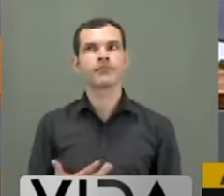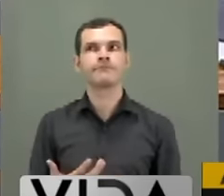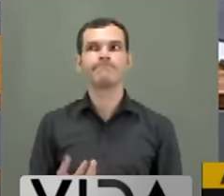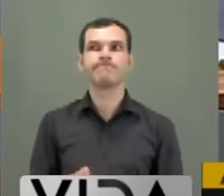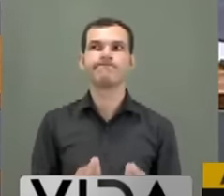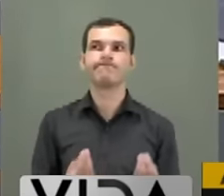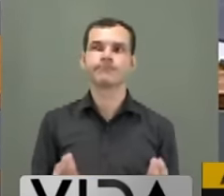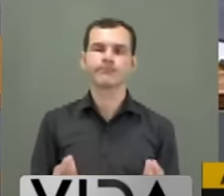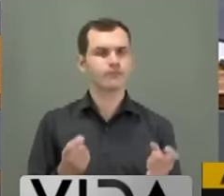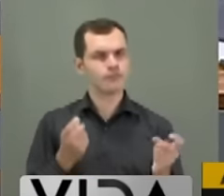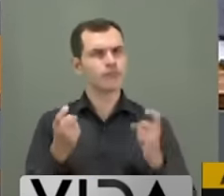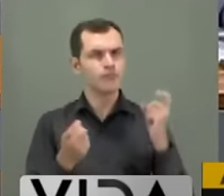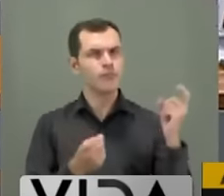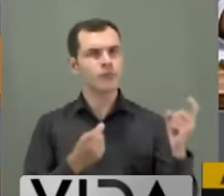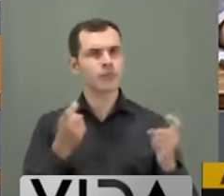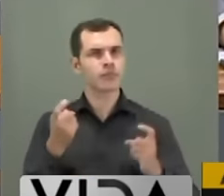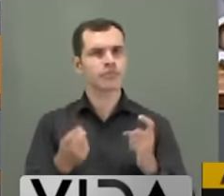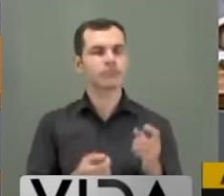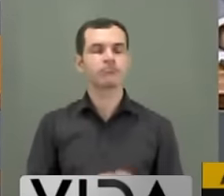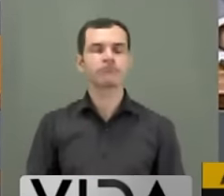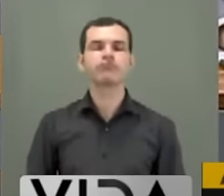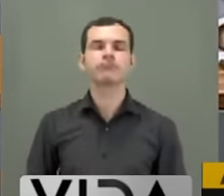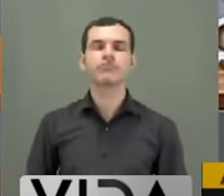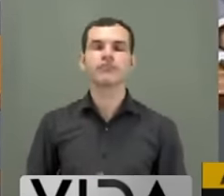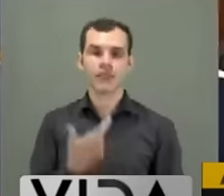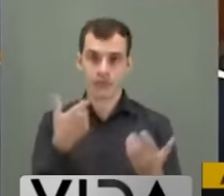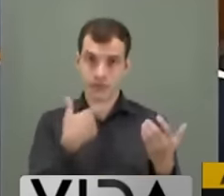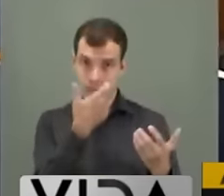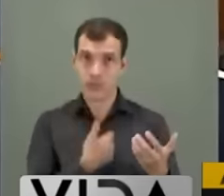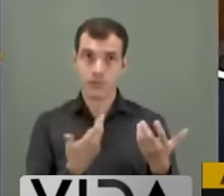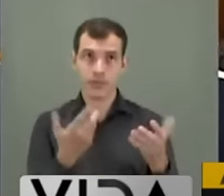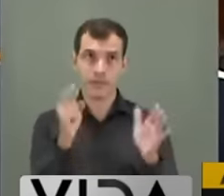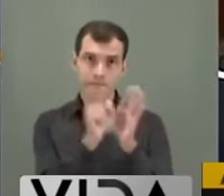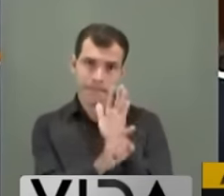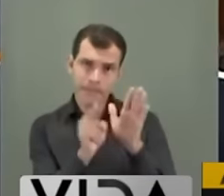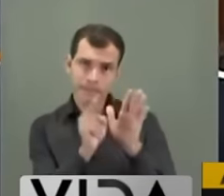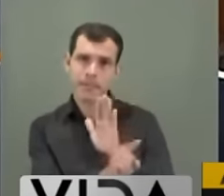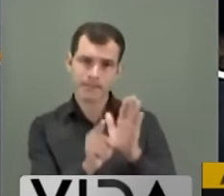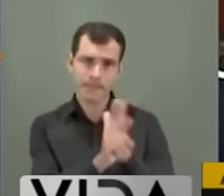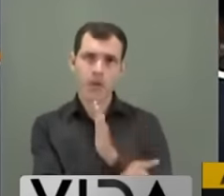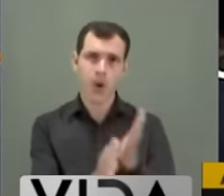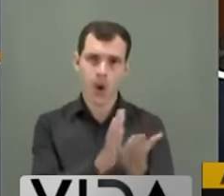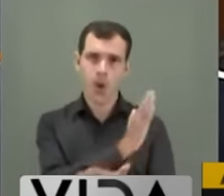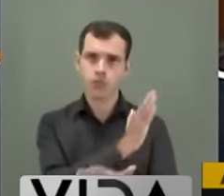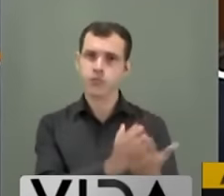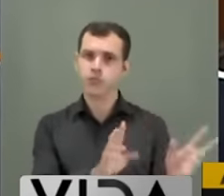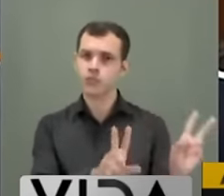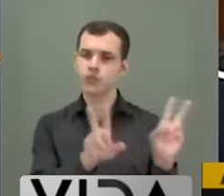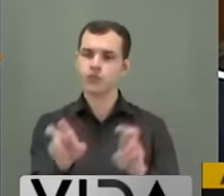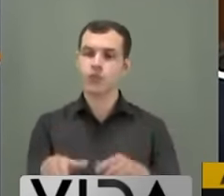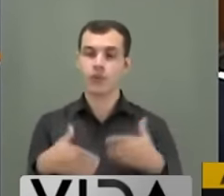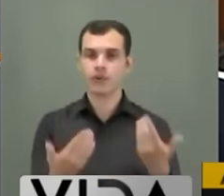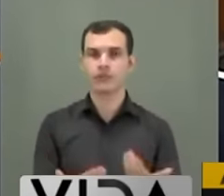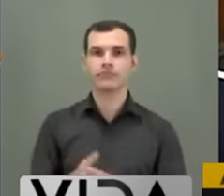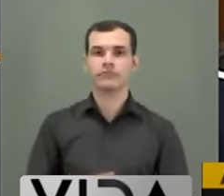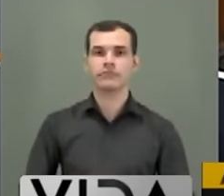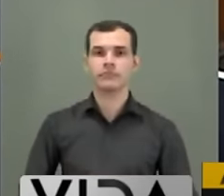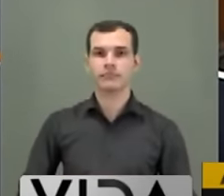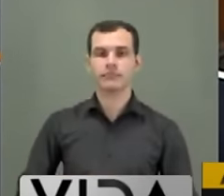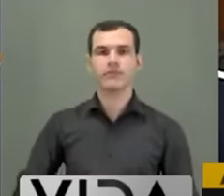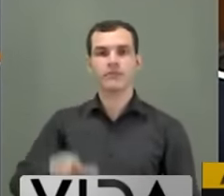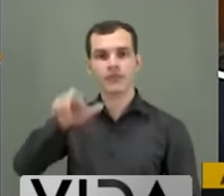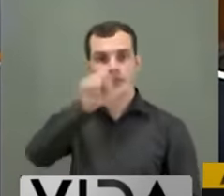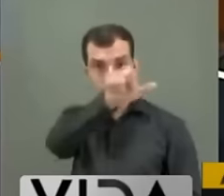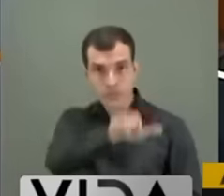preocupante, né? E eu queria fazer algumas perguntas objetivas sobre esse caso. O jornalista Sérgio Tavares,